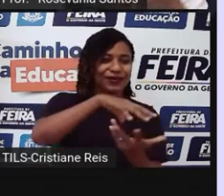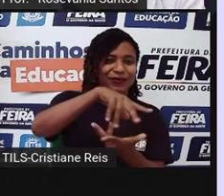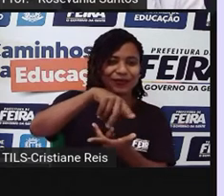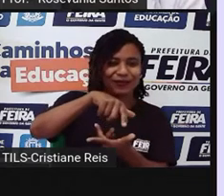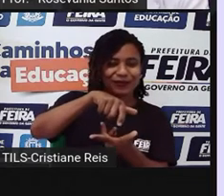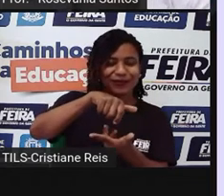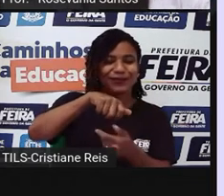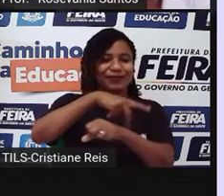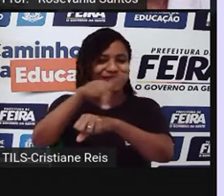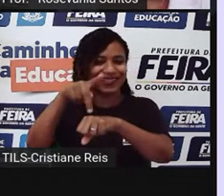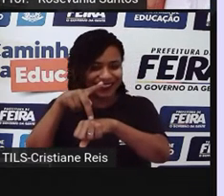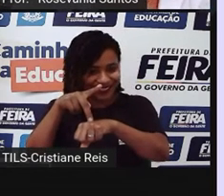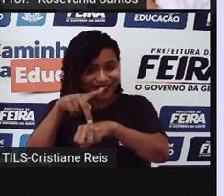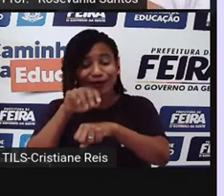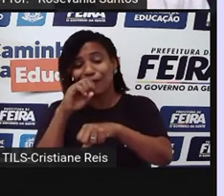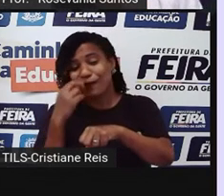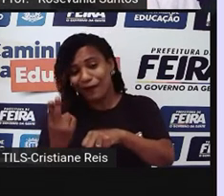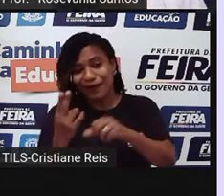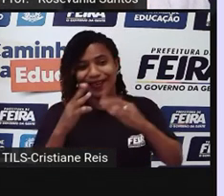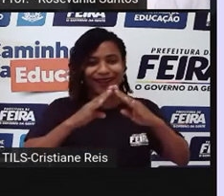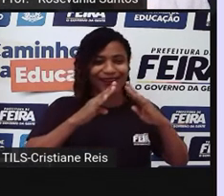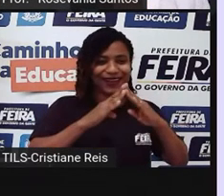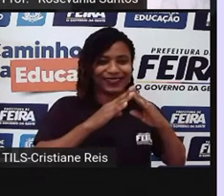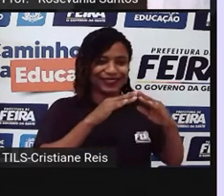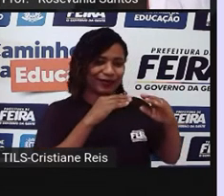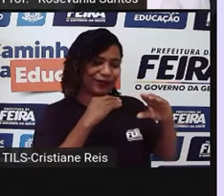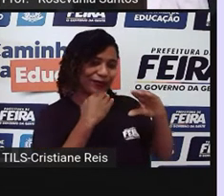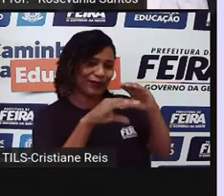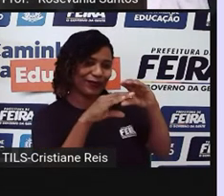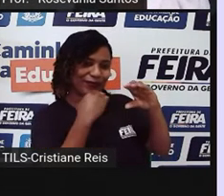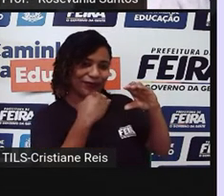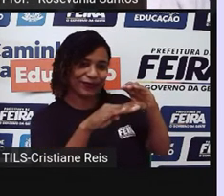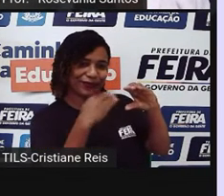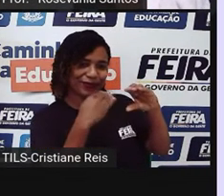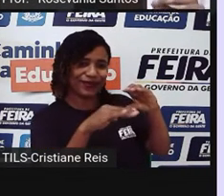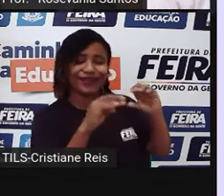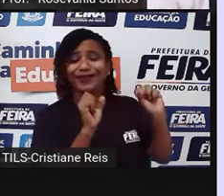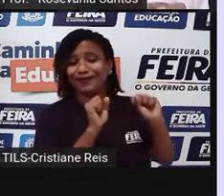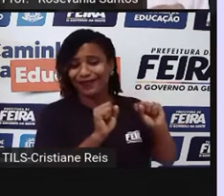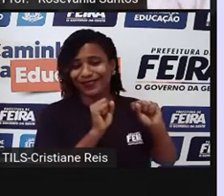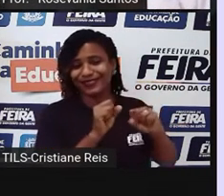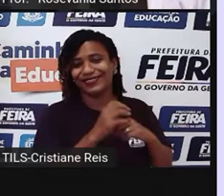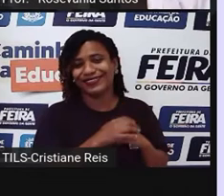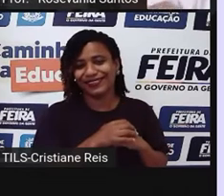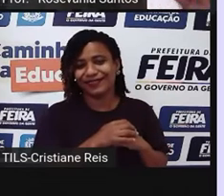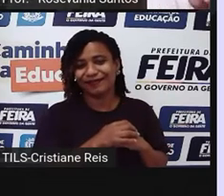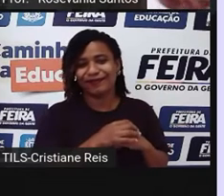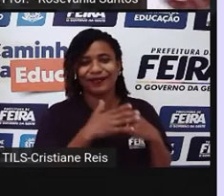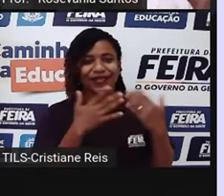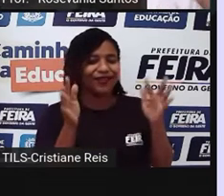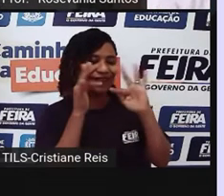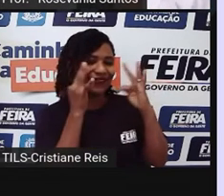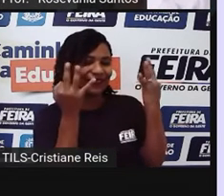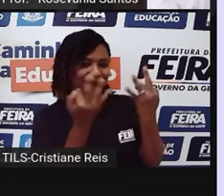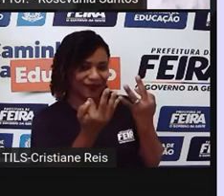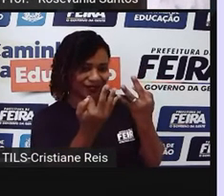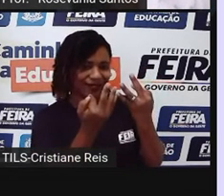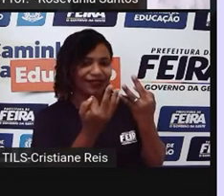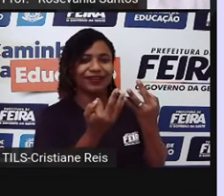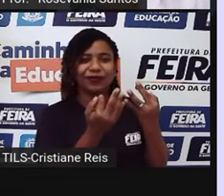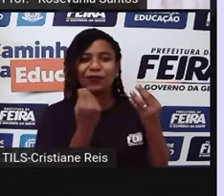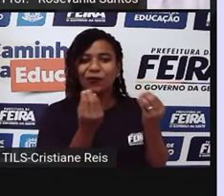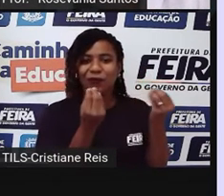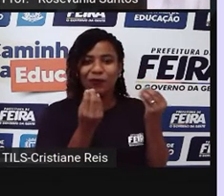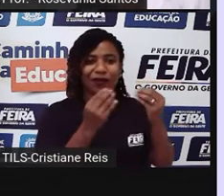até mesmo dentro da sua própria casa. Existem famílias que, os parentes mandam uma mensagem um para o outro estando